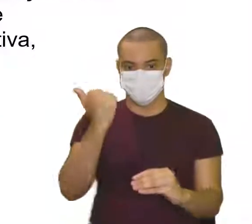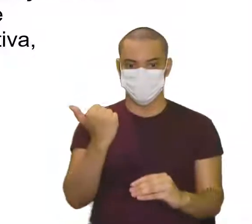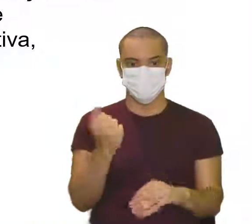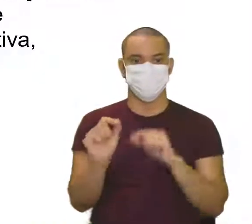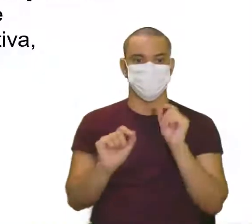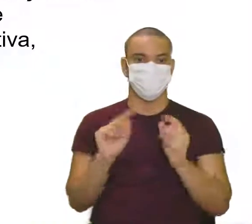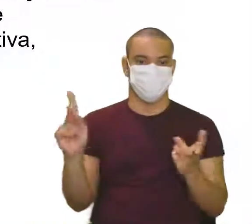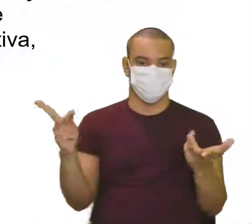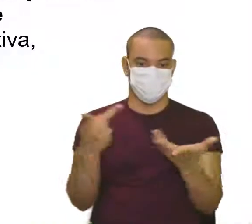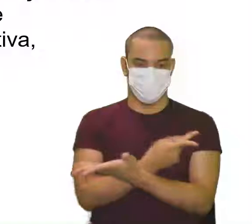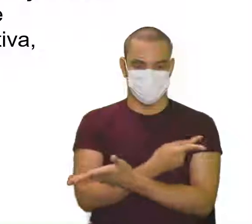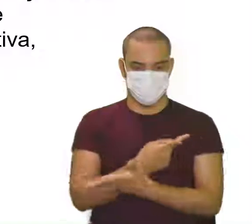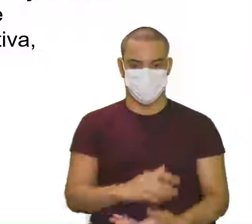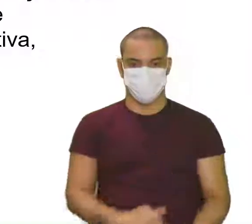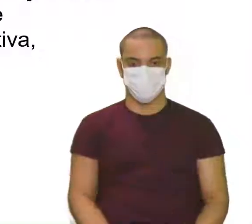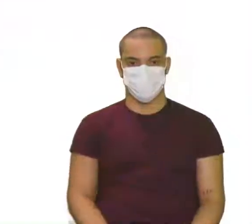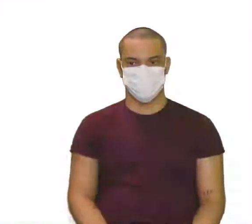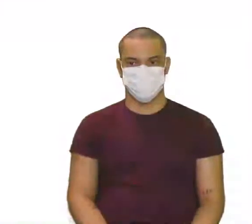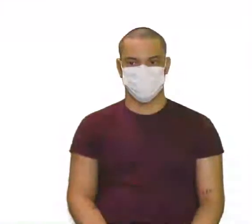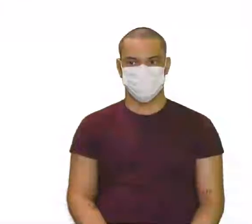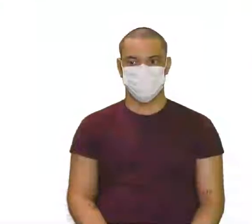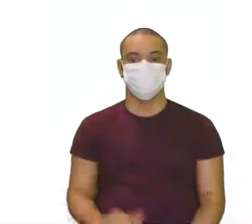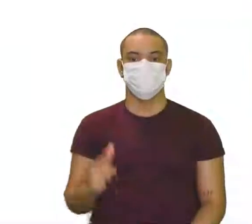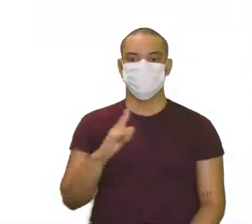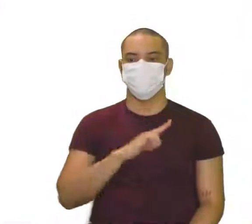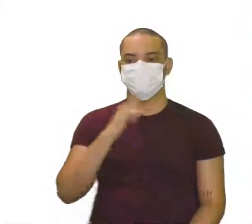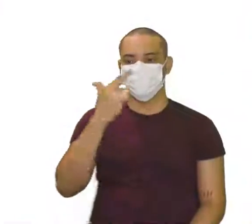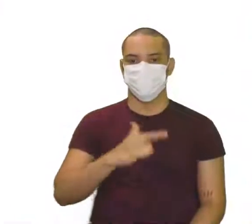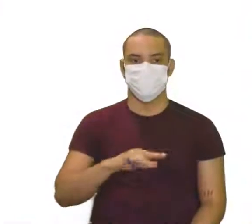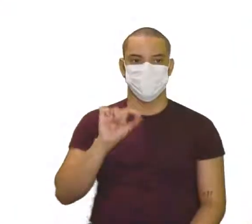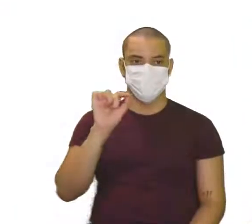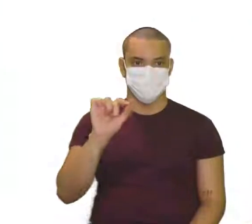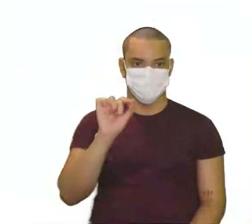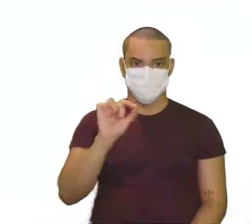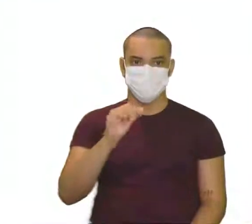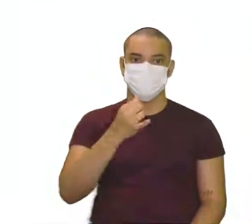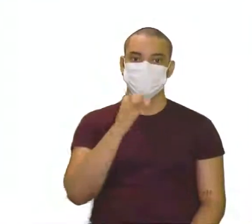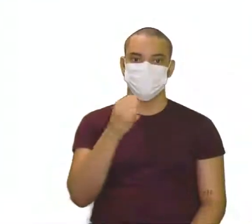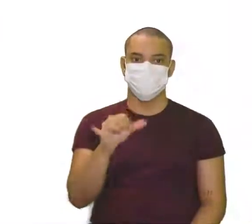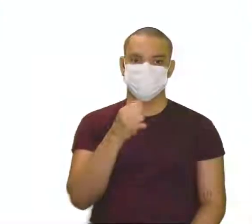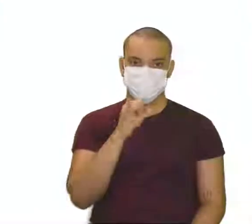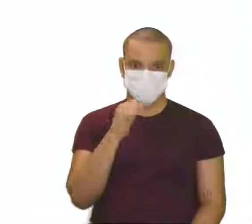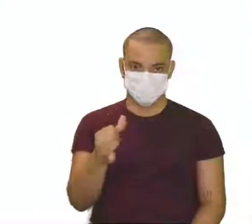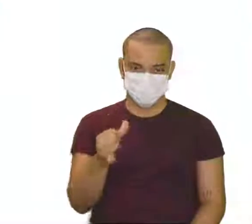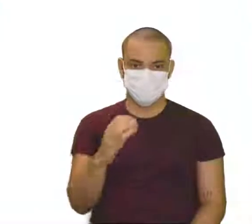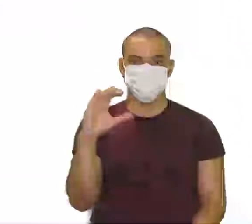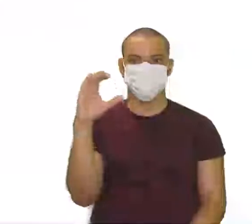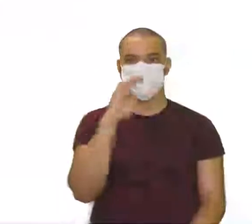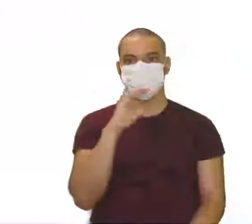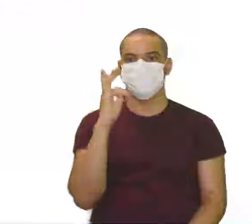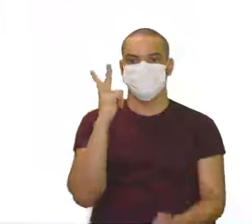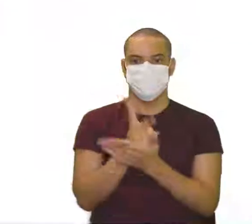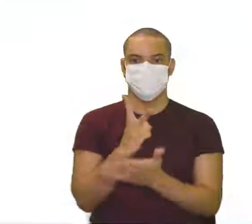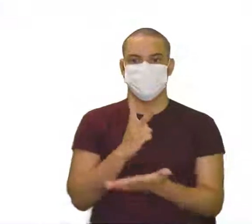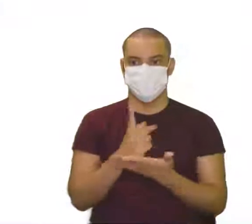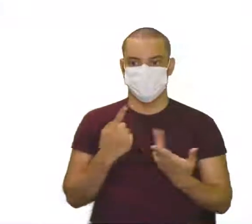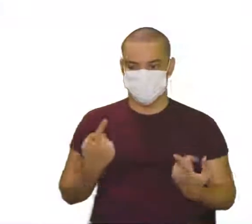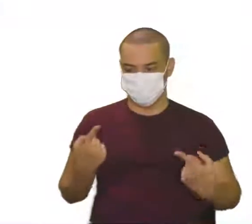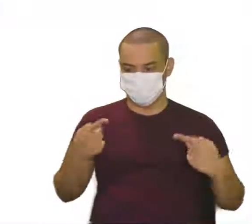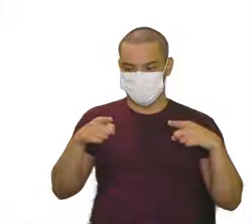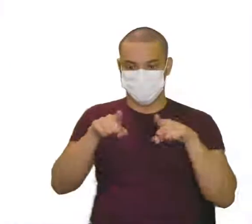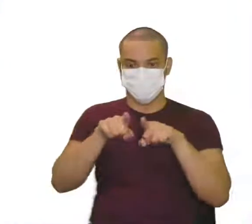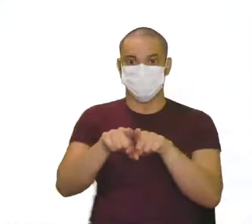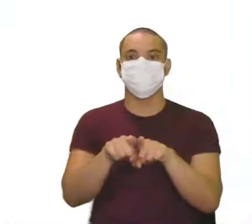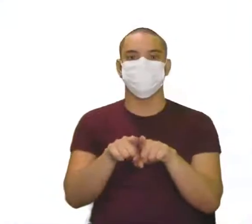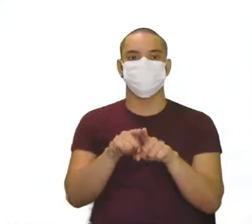em repouso, ok? O que nós temos mais, pessoal? Carga elétrica com velocidade na mesma direção do campo. Então, nesse